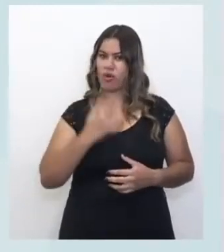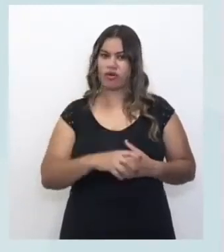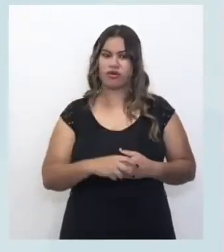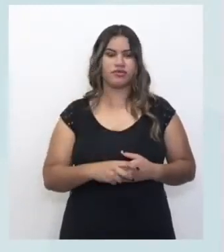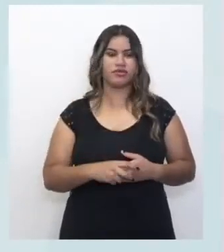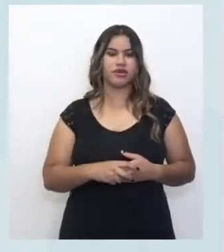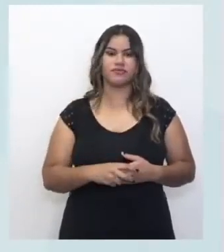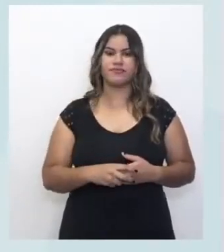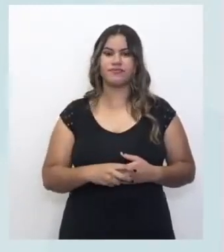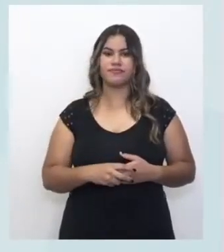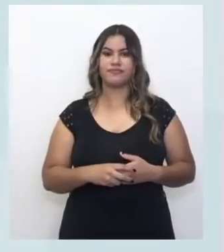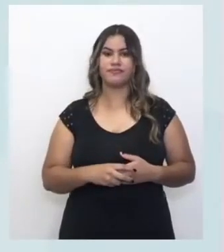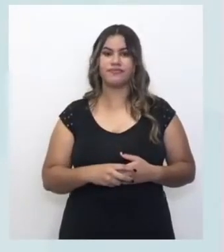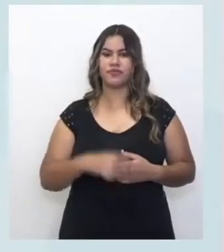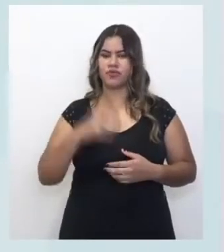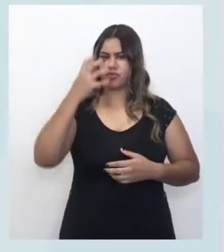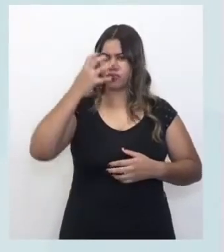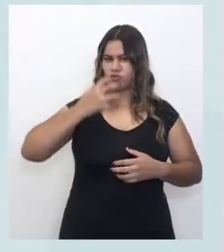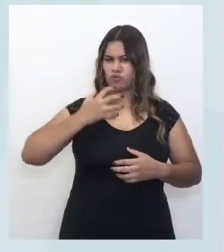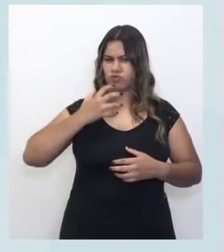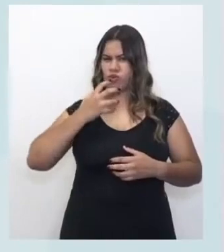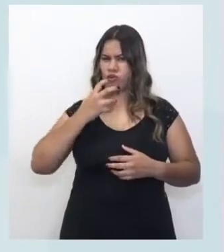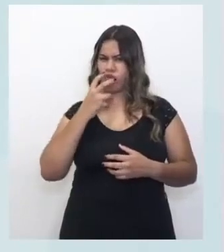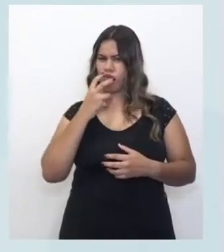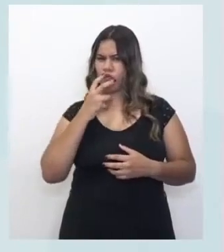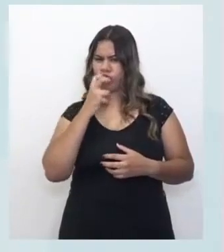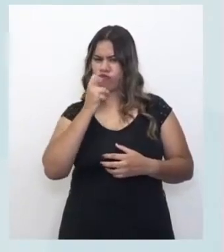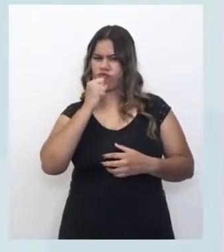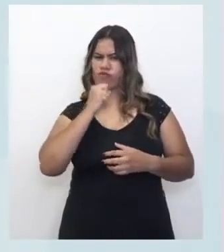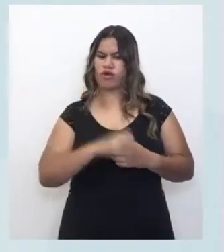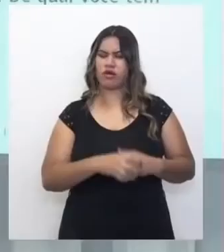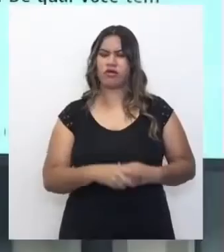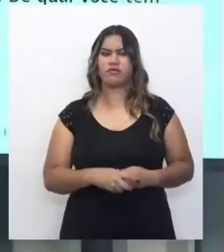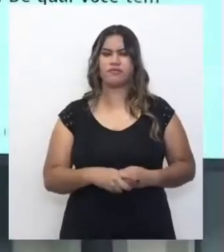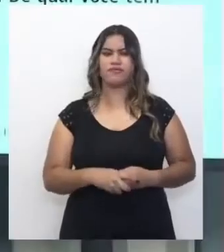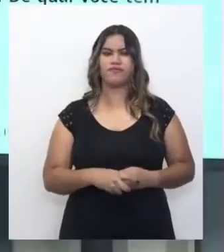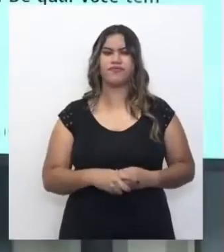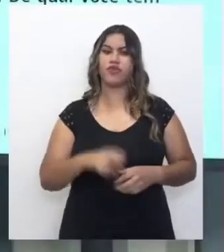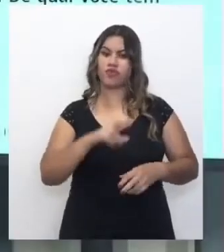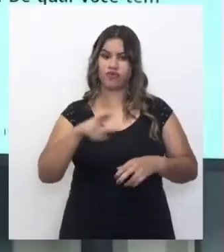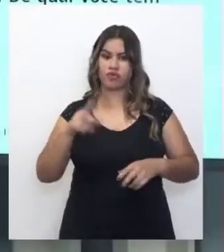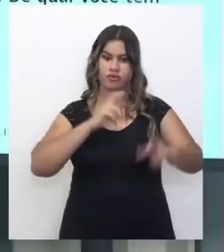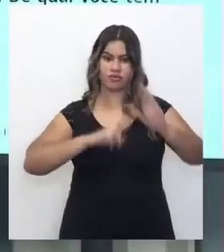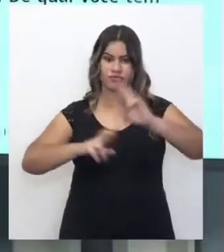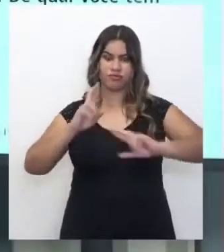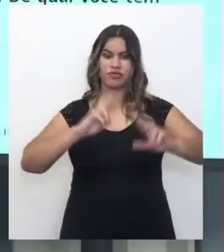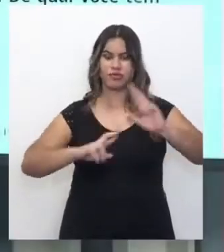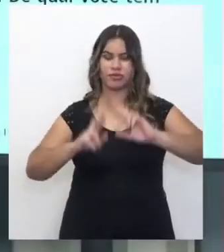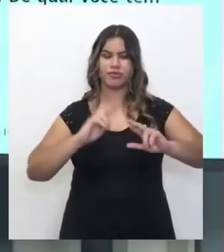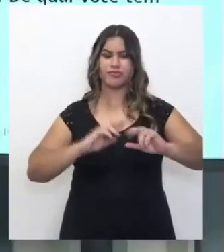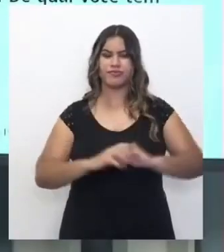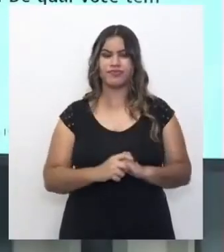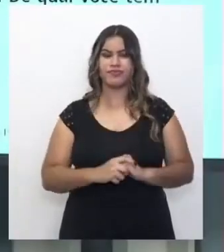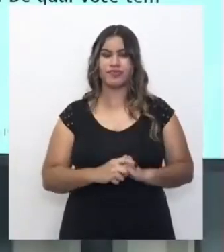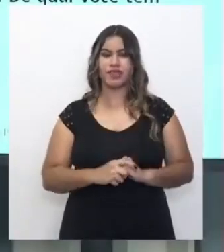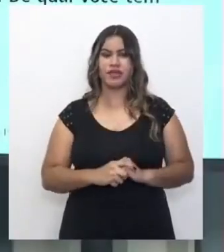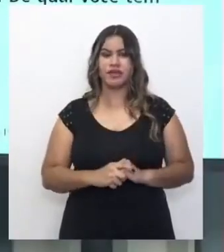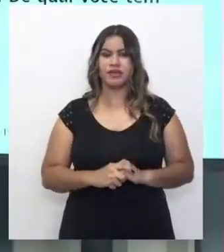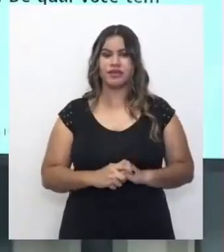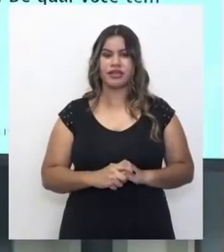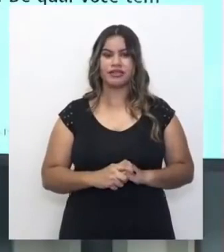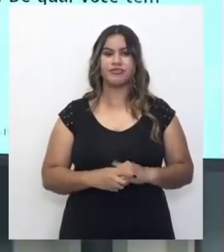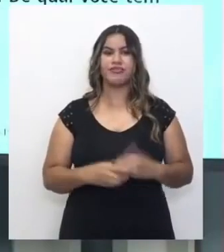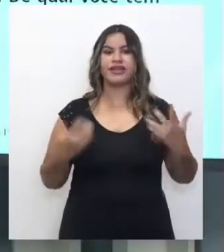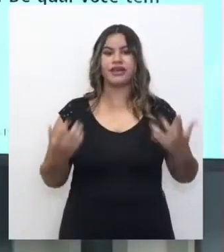cão feroz. De qual você tem mais medo? Então é uma perguntinha que vocês podem já responder agora para mim aí no chat. Se